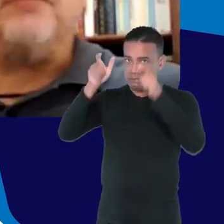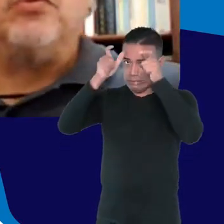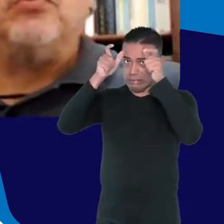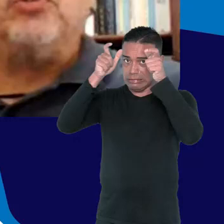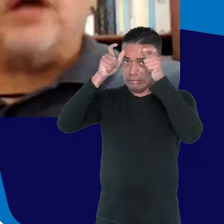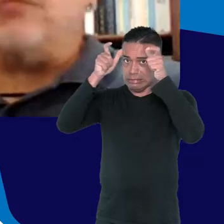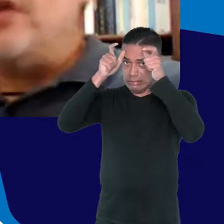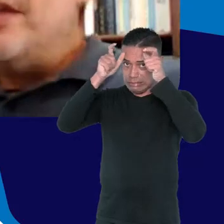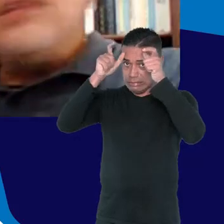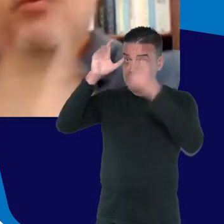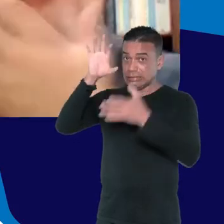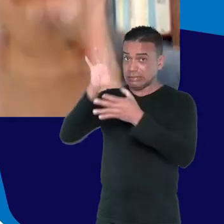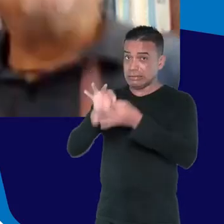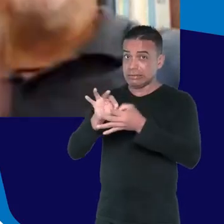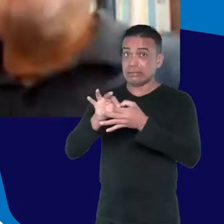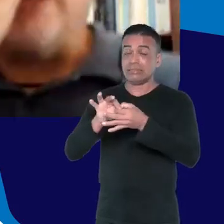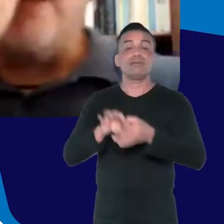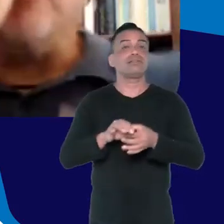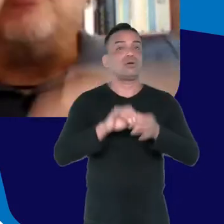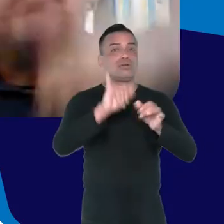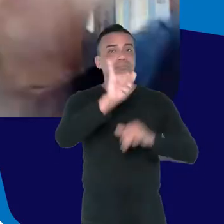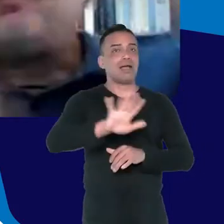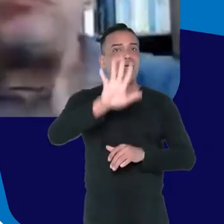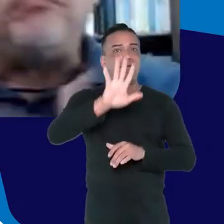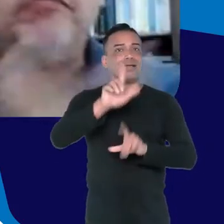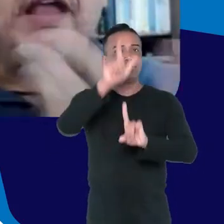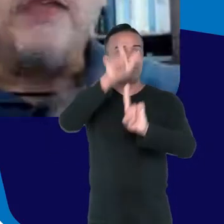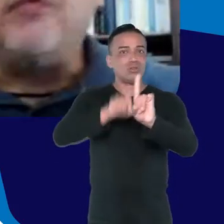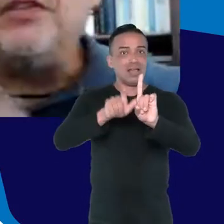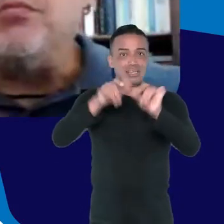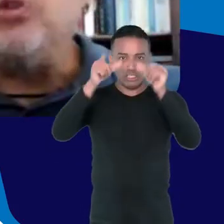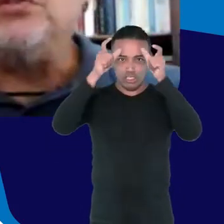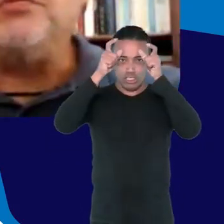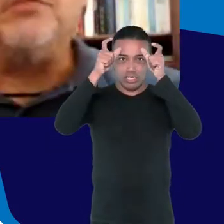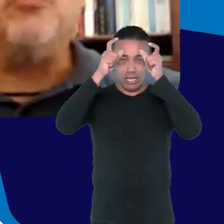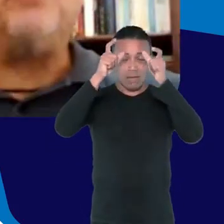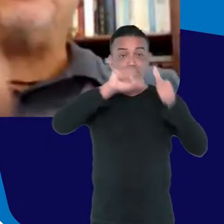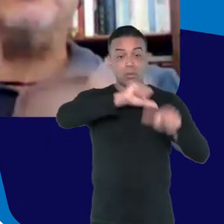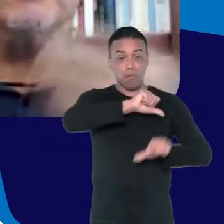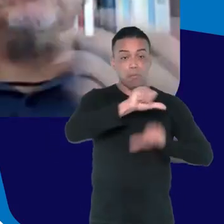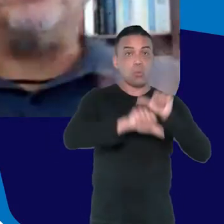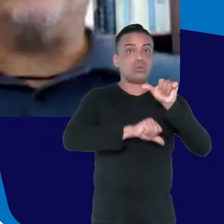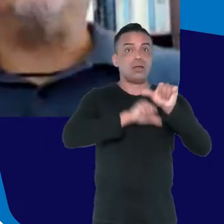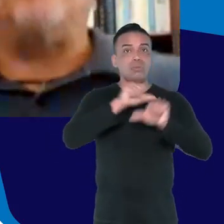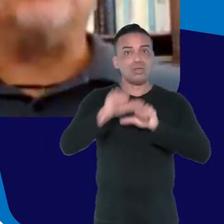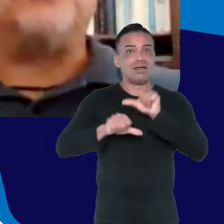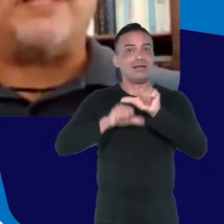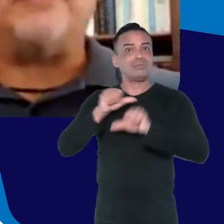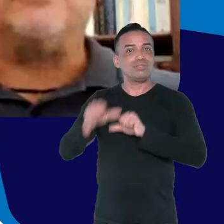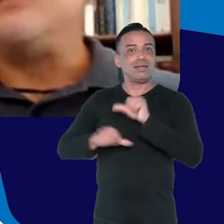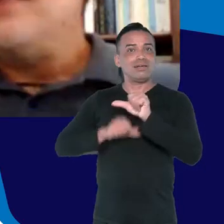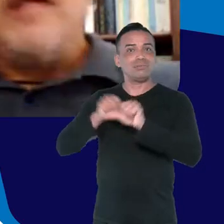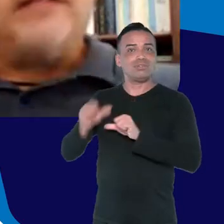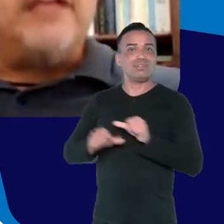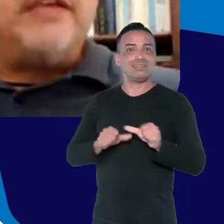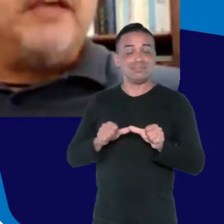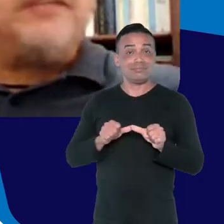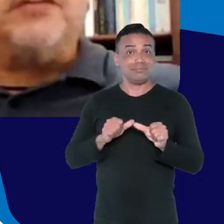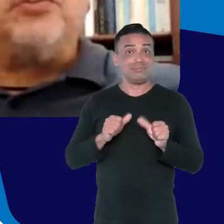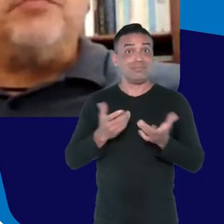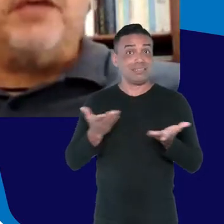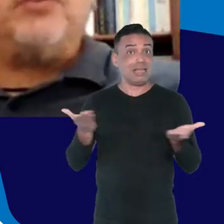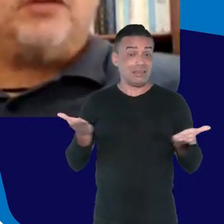vinculados à figura do diabo. Então, a figura do diabo ela foi se modificando, ganhando novos ares, até